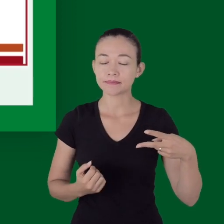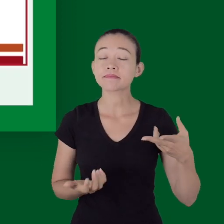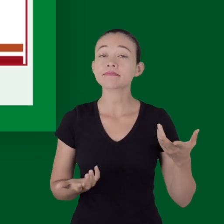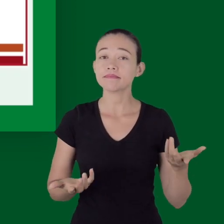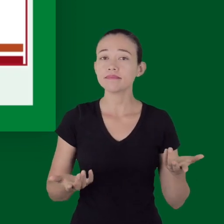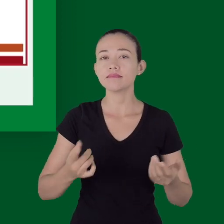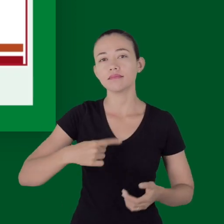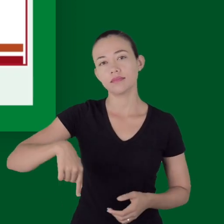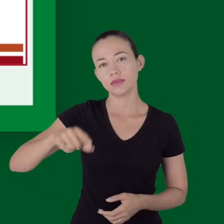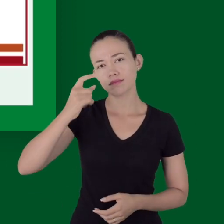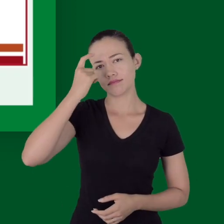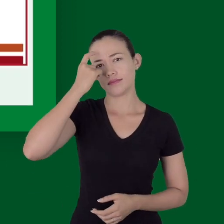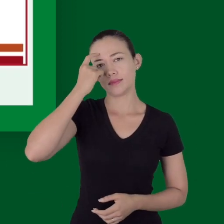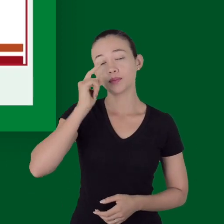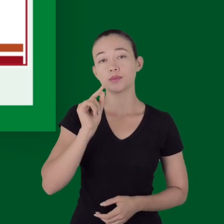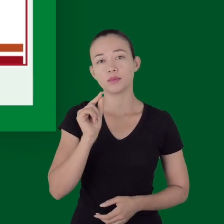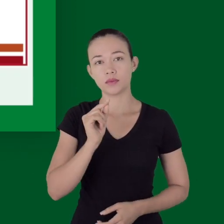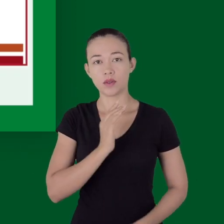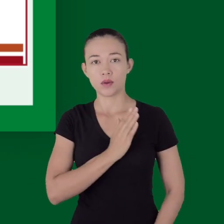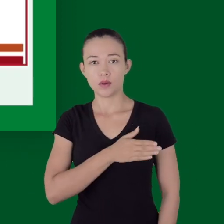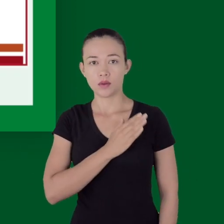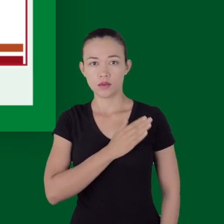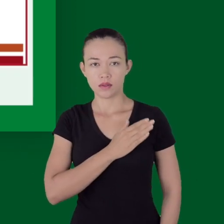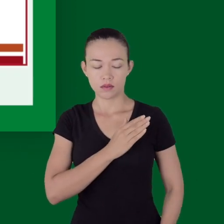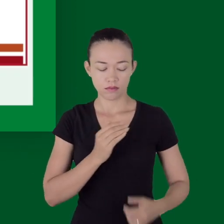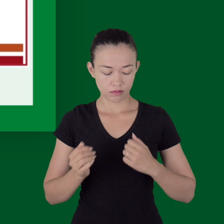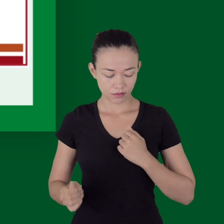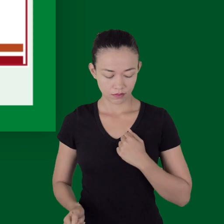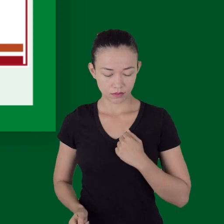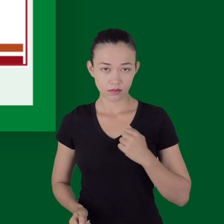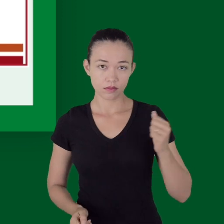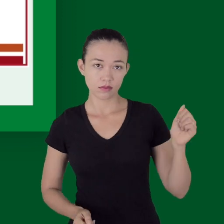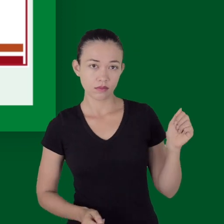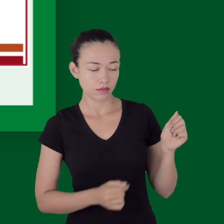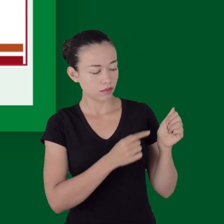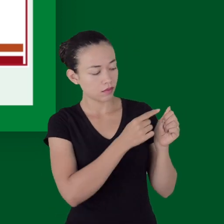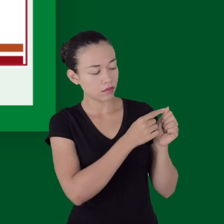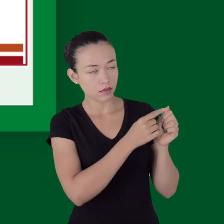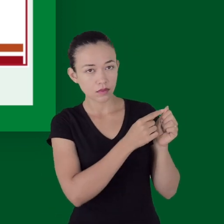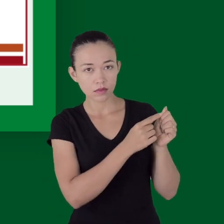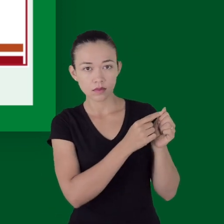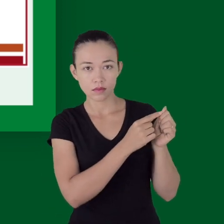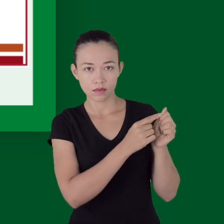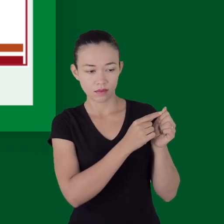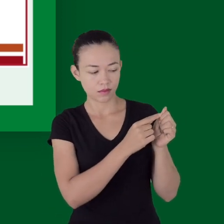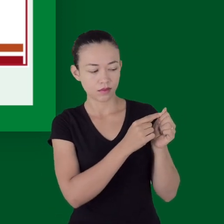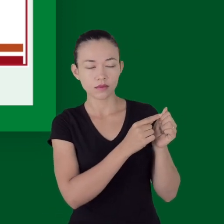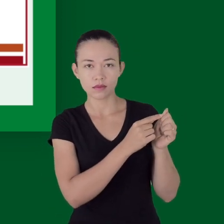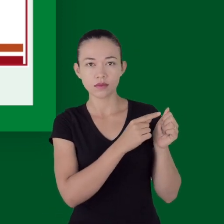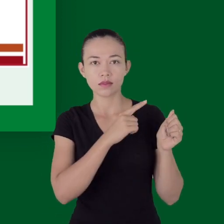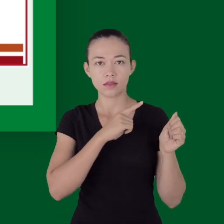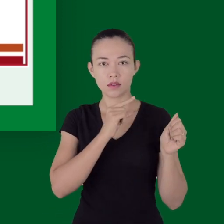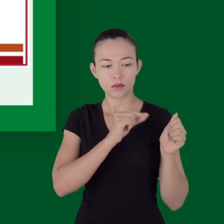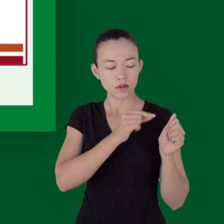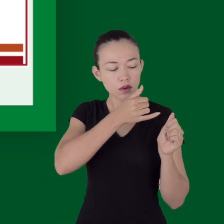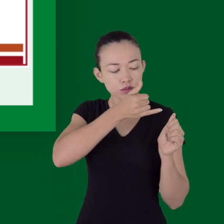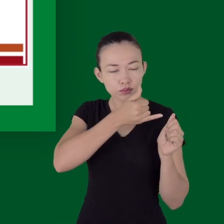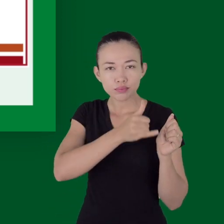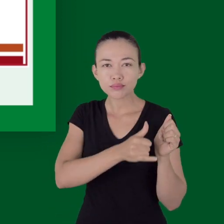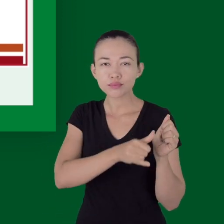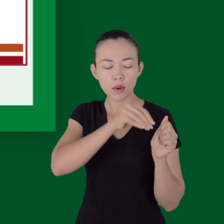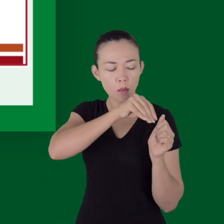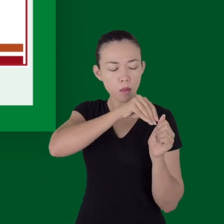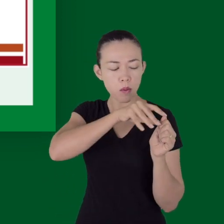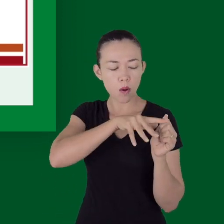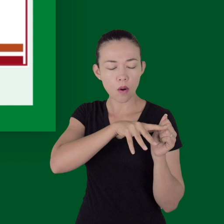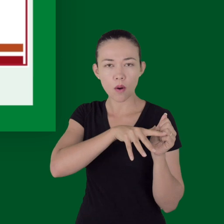rede especializada que gera e conduz o impulso elétrico. A partir do nó sinusal, que é o marcapasso natural do